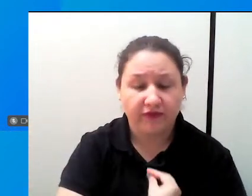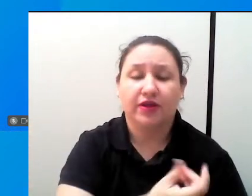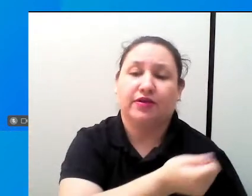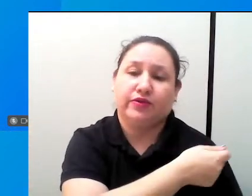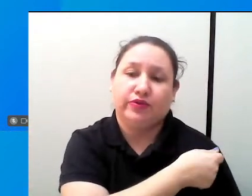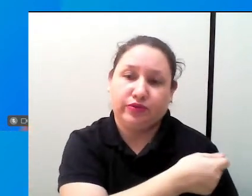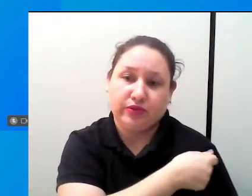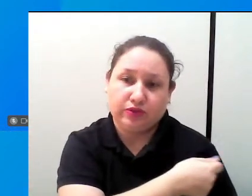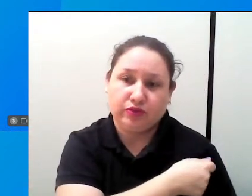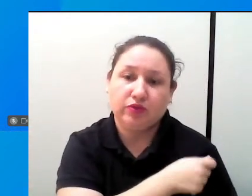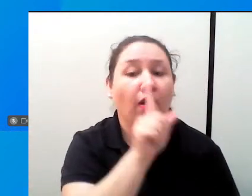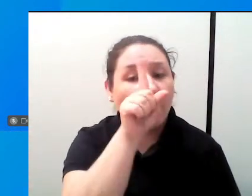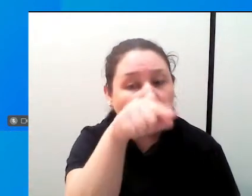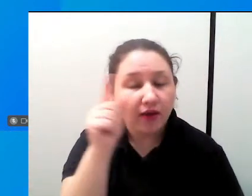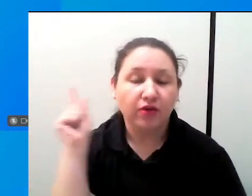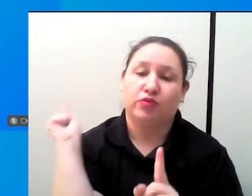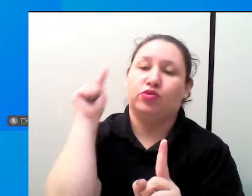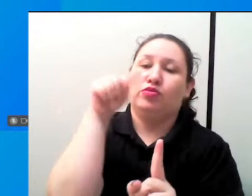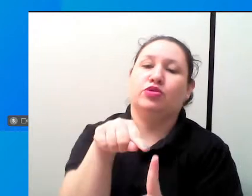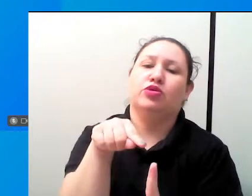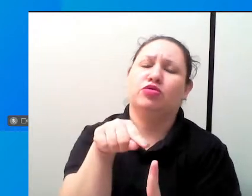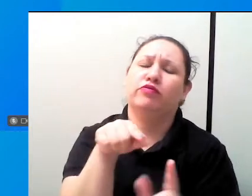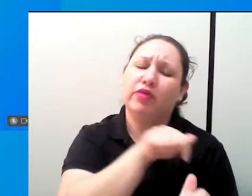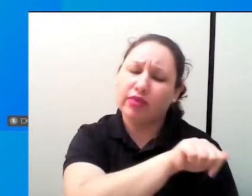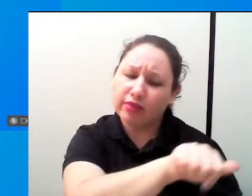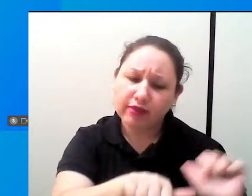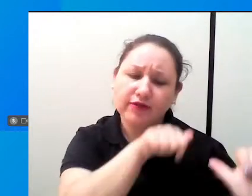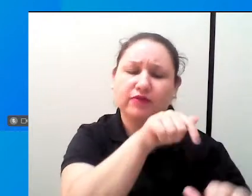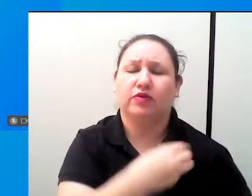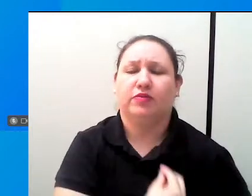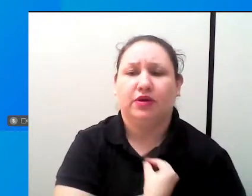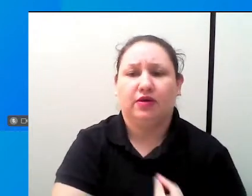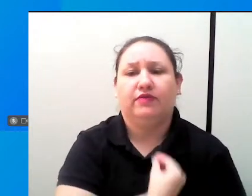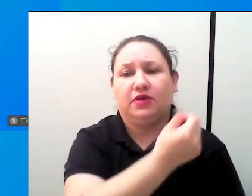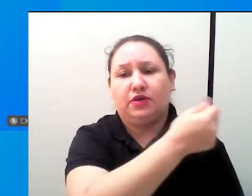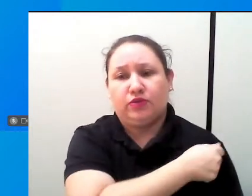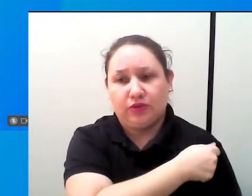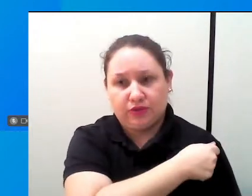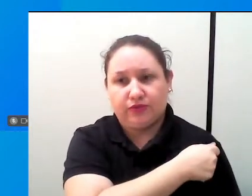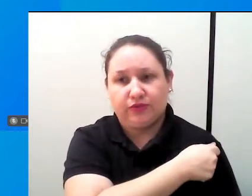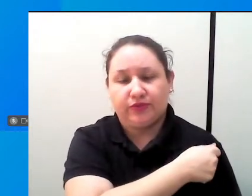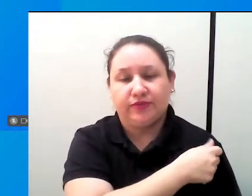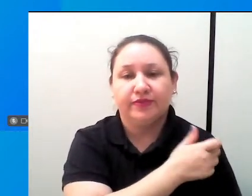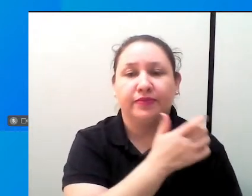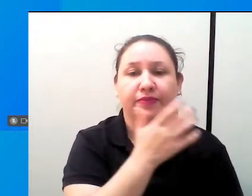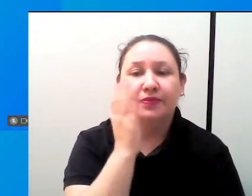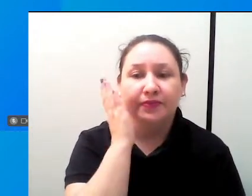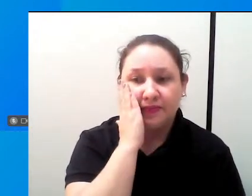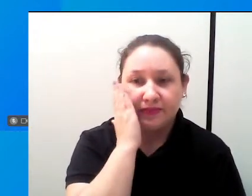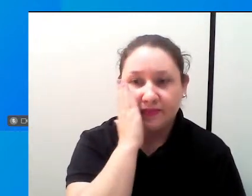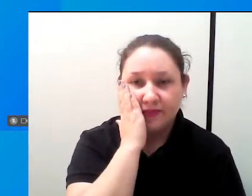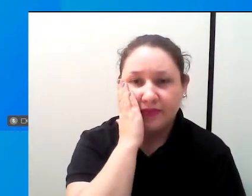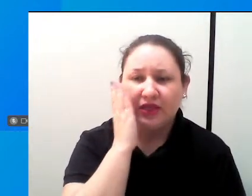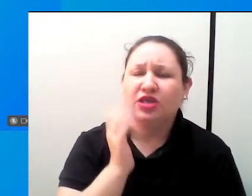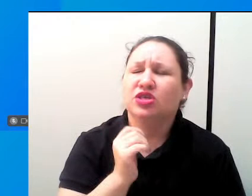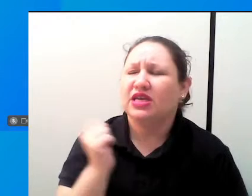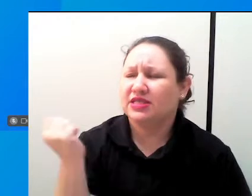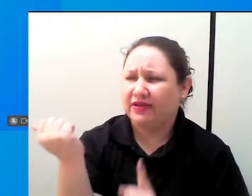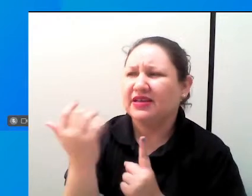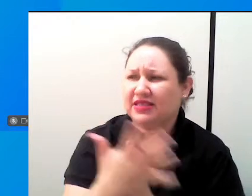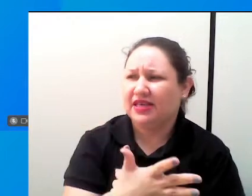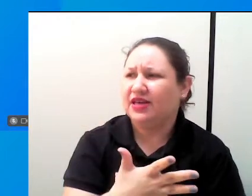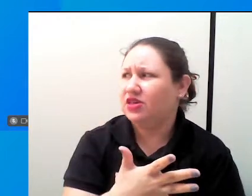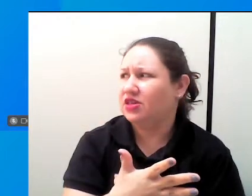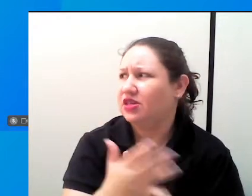é o nosso verdadeiro, é a nossa verdadeira essência no nosso fazer extensão. E aí